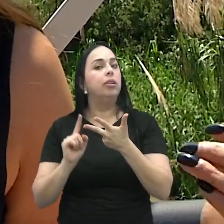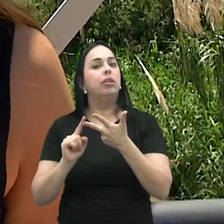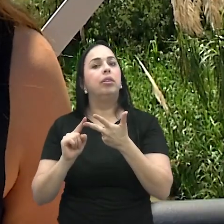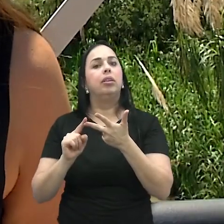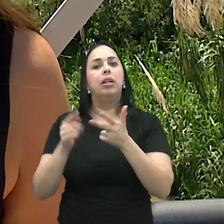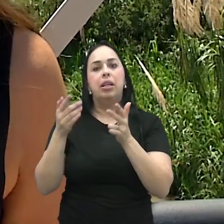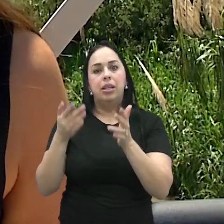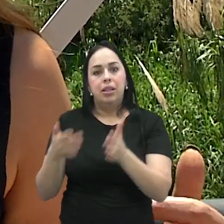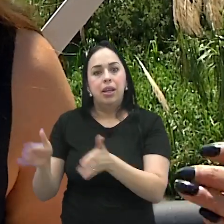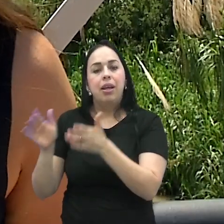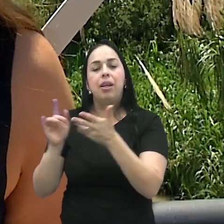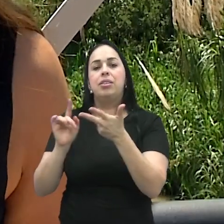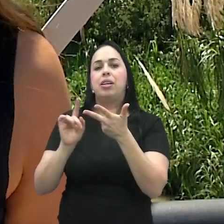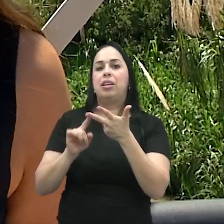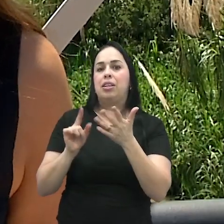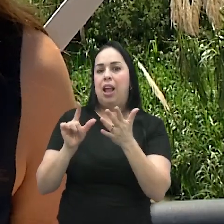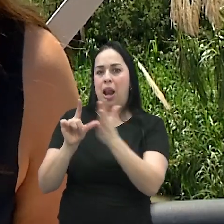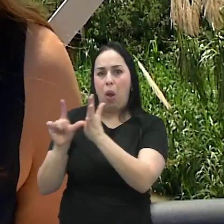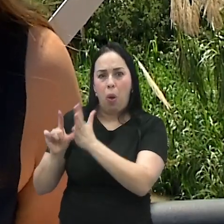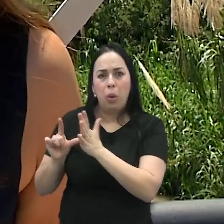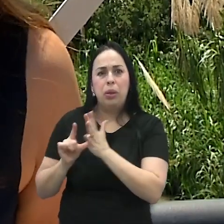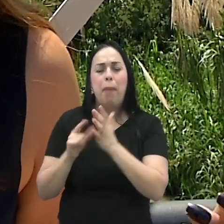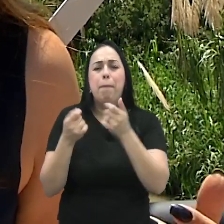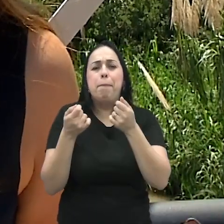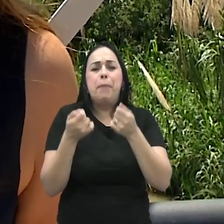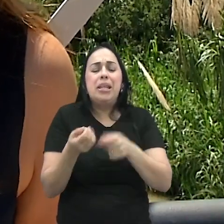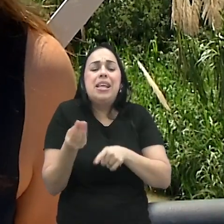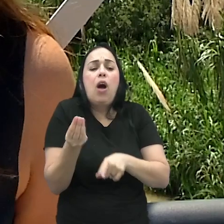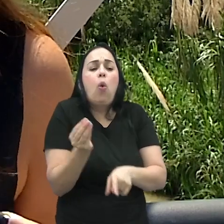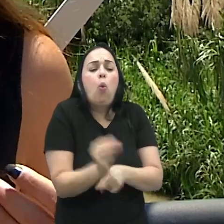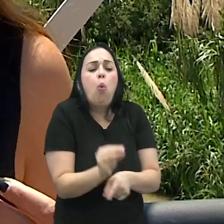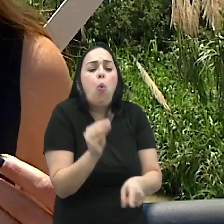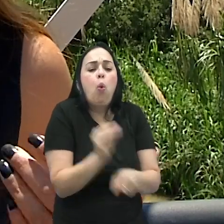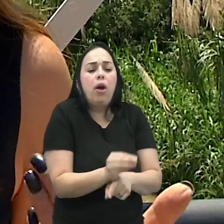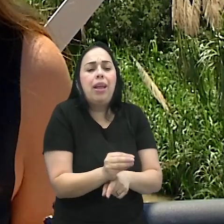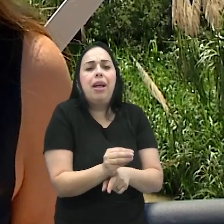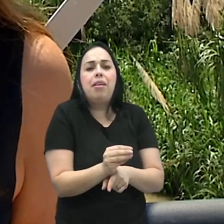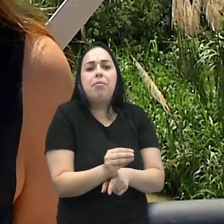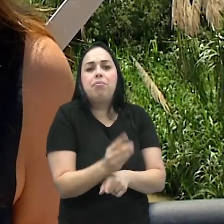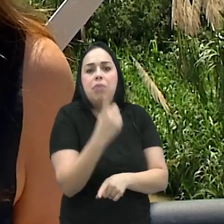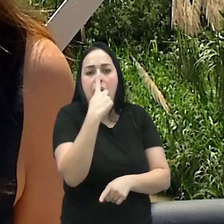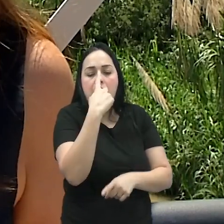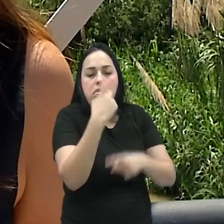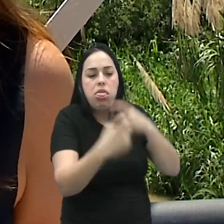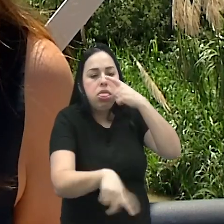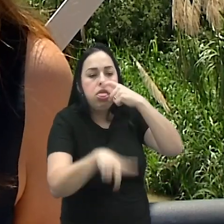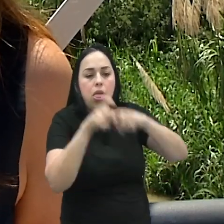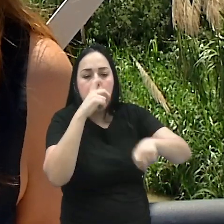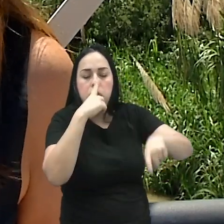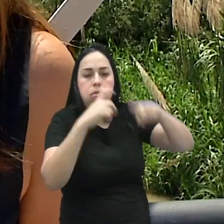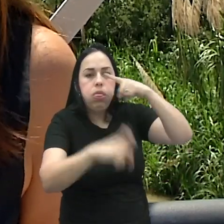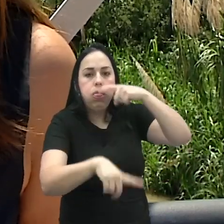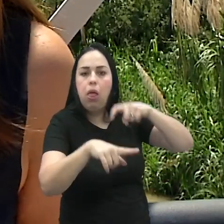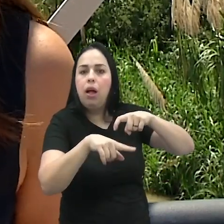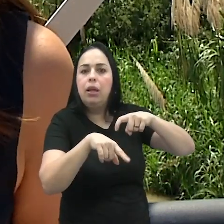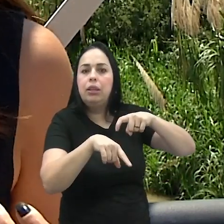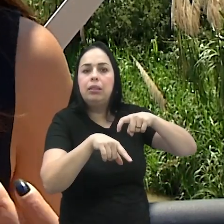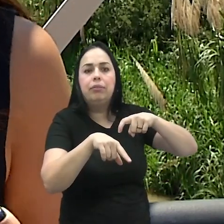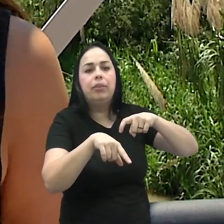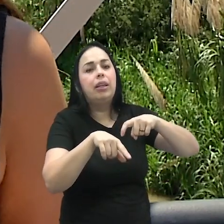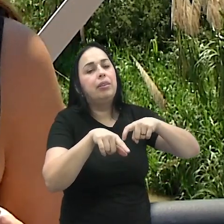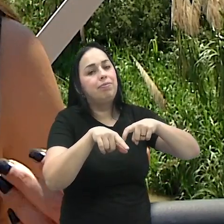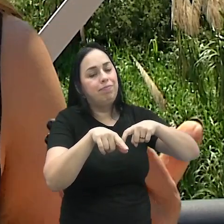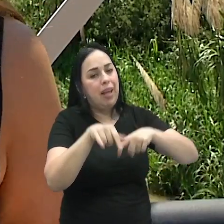atividades produtivas, serviço e comércio, nós temos que cuidar para que os poluentes que nós estamos lançando nesse rio